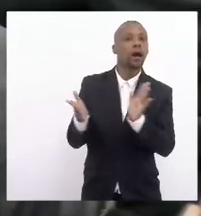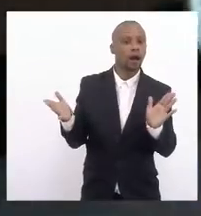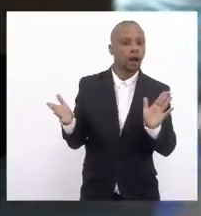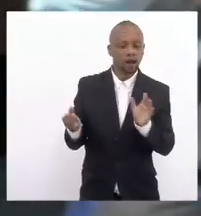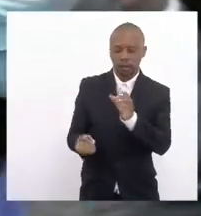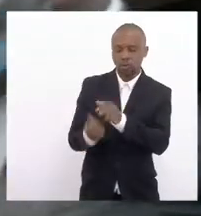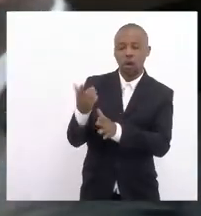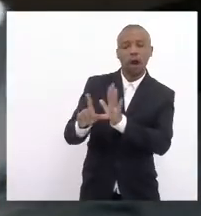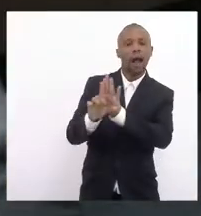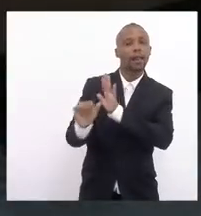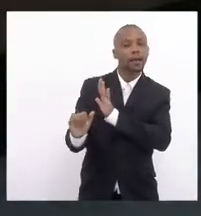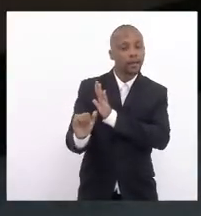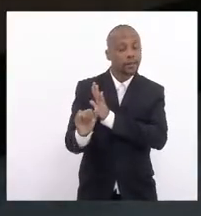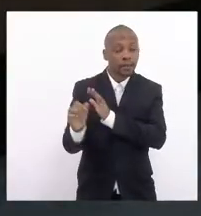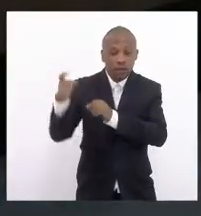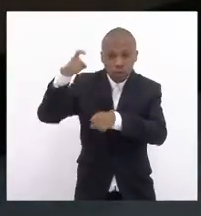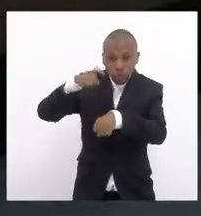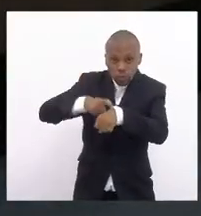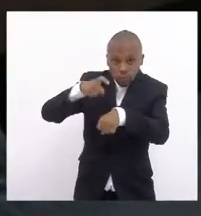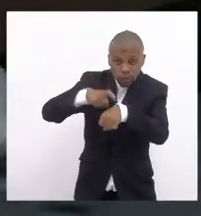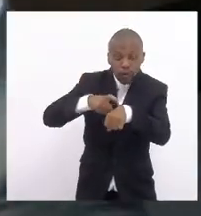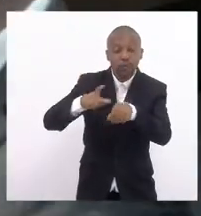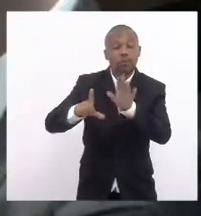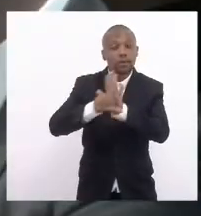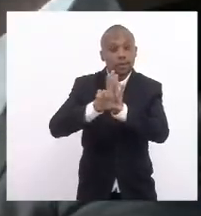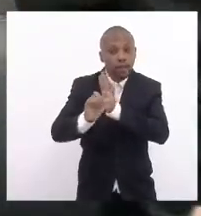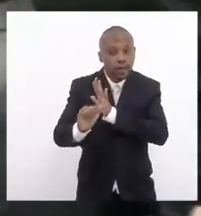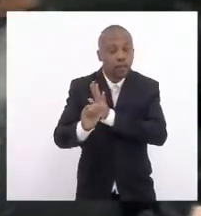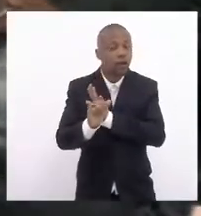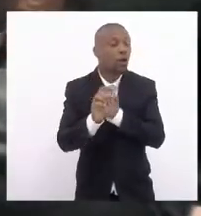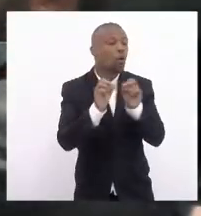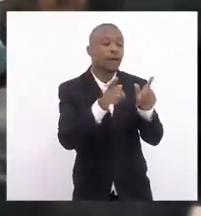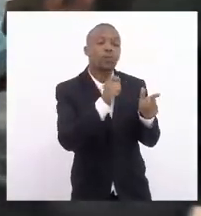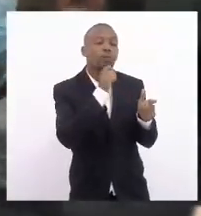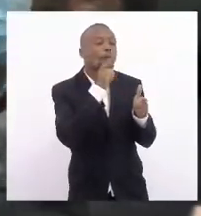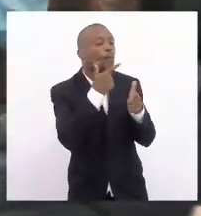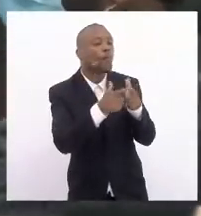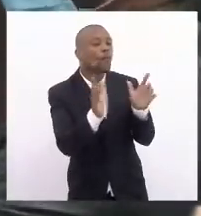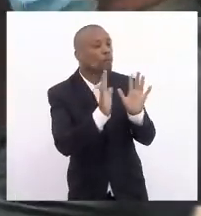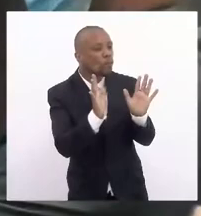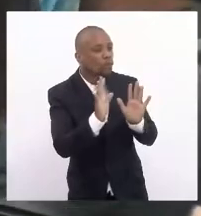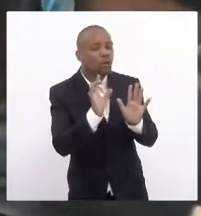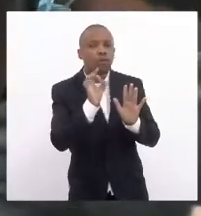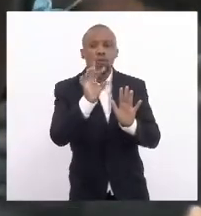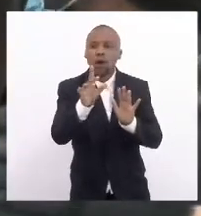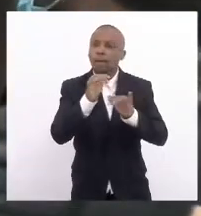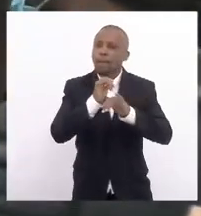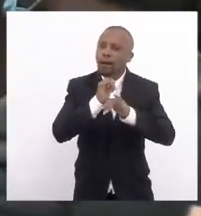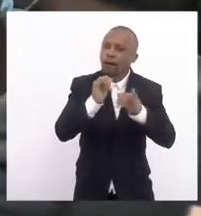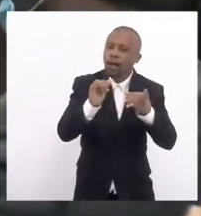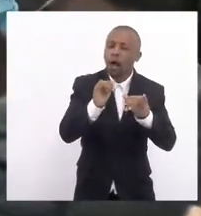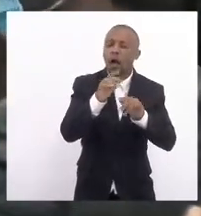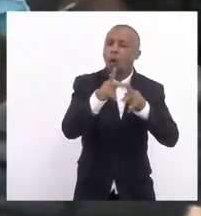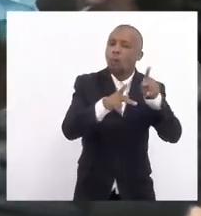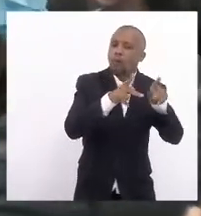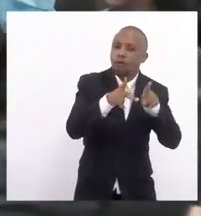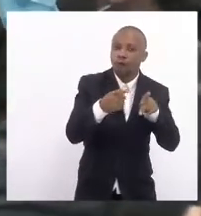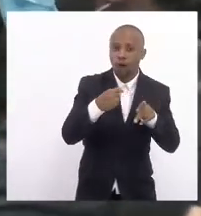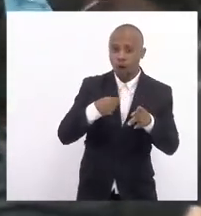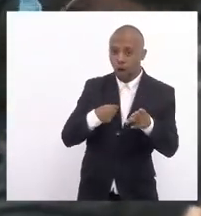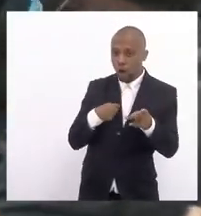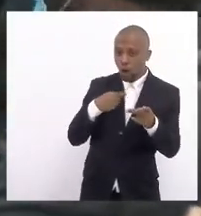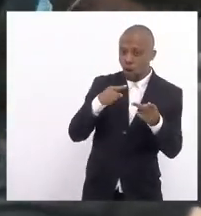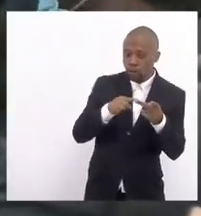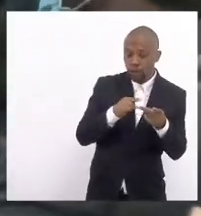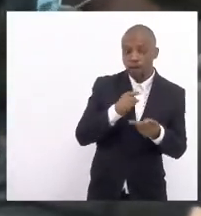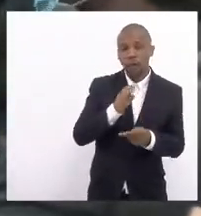incluir é modificando a lei. Já é lei. Para mim não tem problema nenhum. É para ser para beneficiar o povo, nem eu, nem o Sub Bernardo. Temos